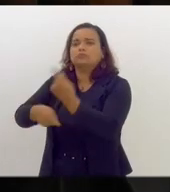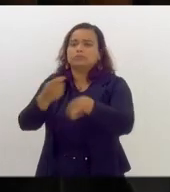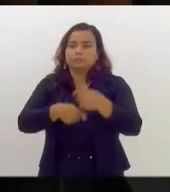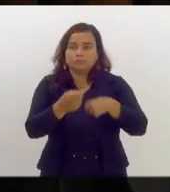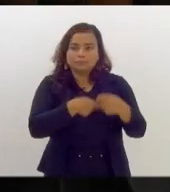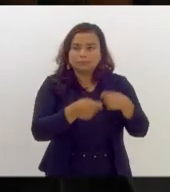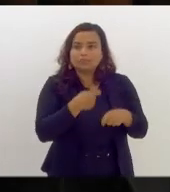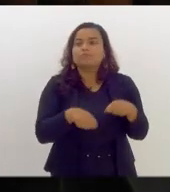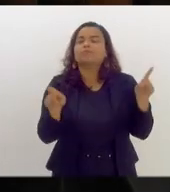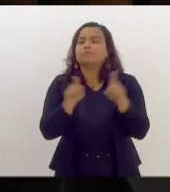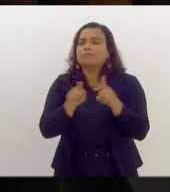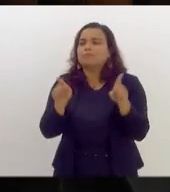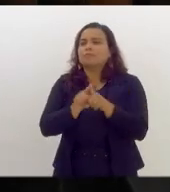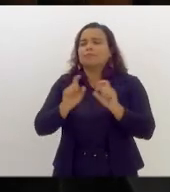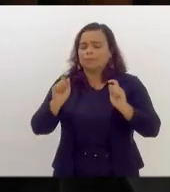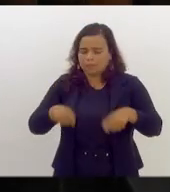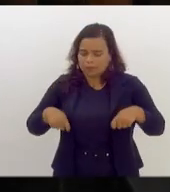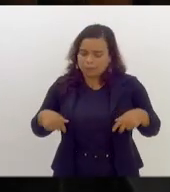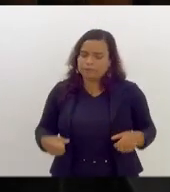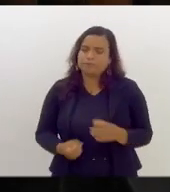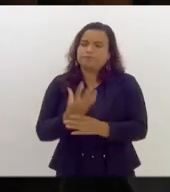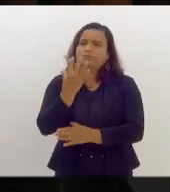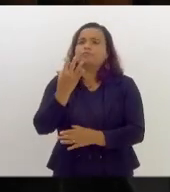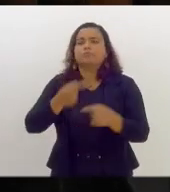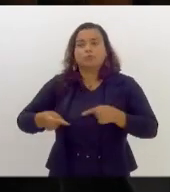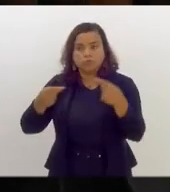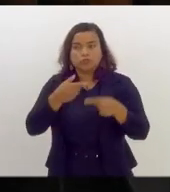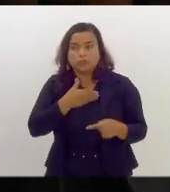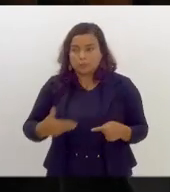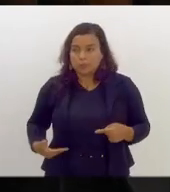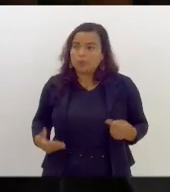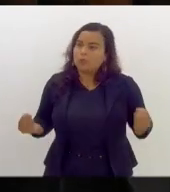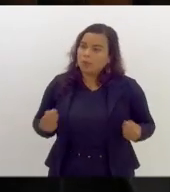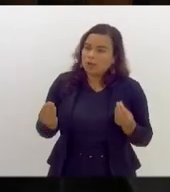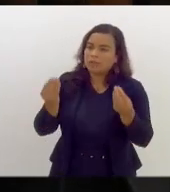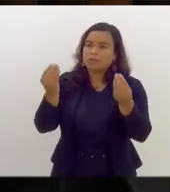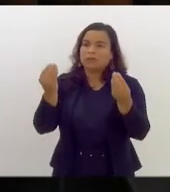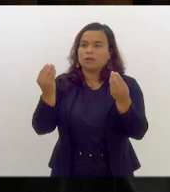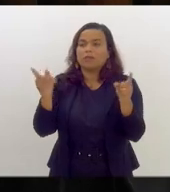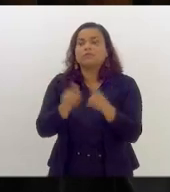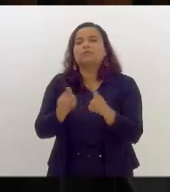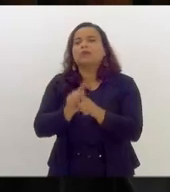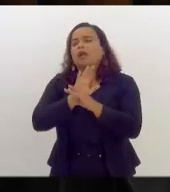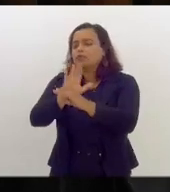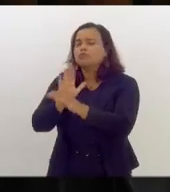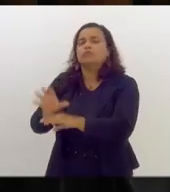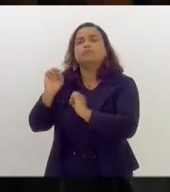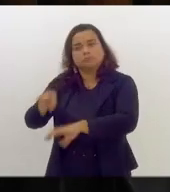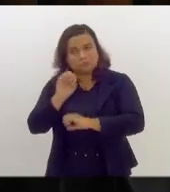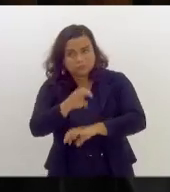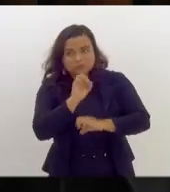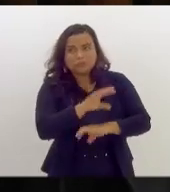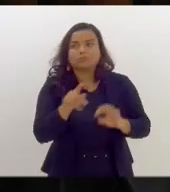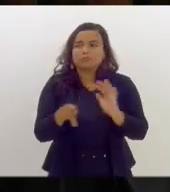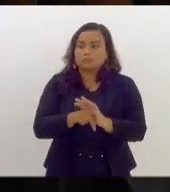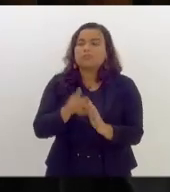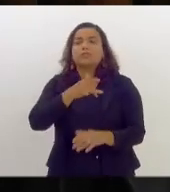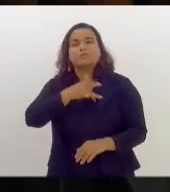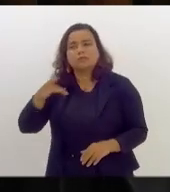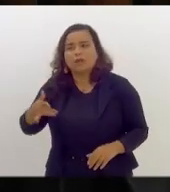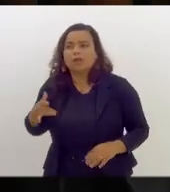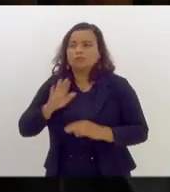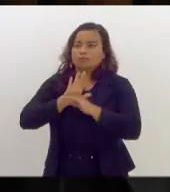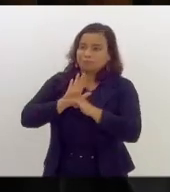que possa ter políticas públicas de qualidade para educação para a saúde